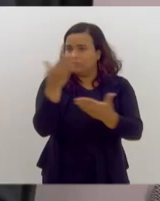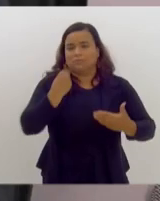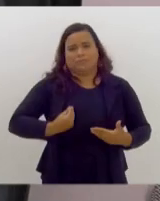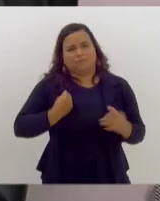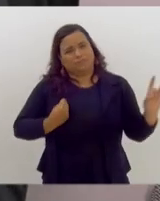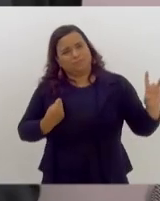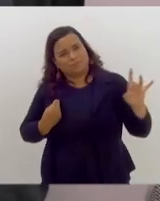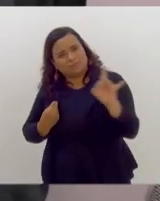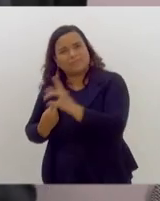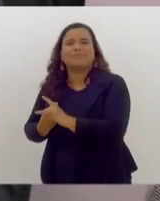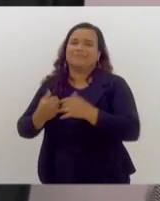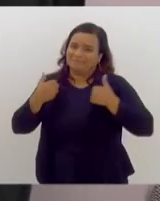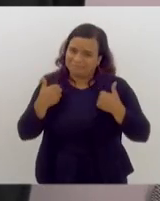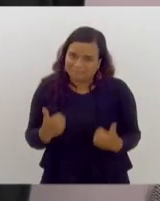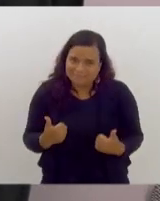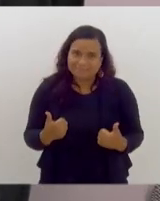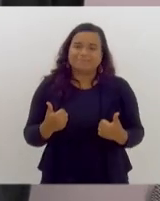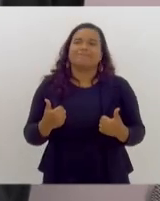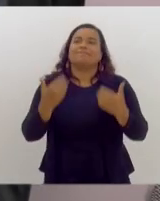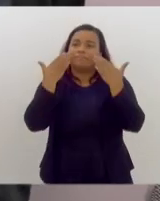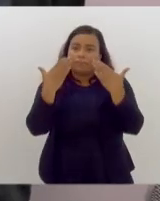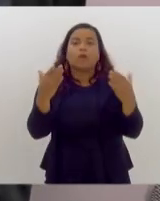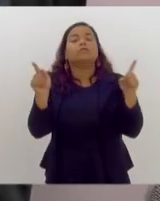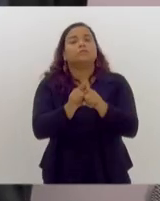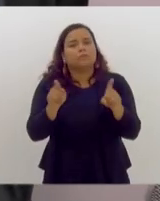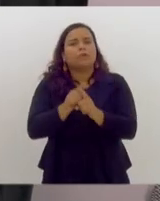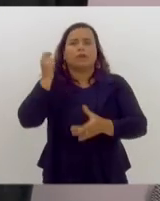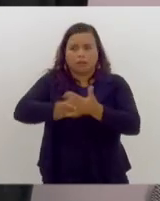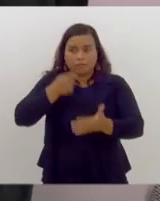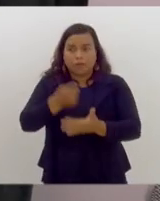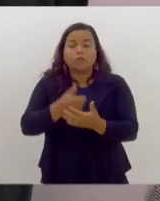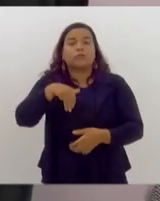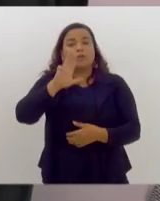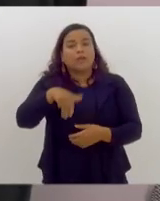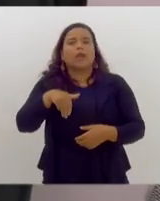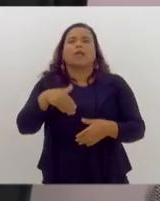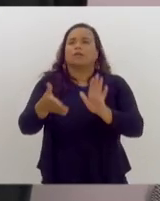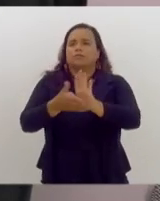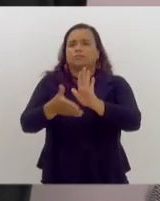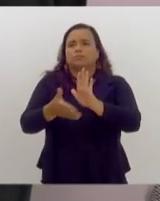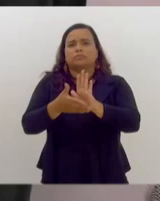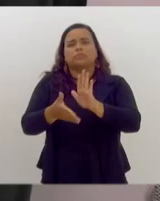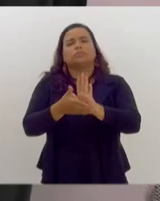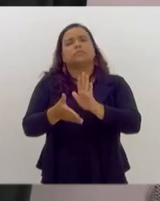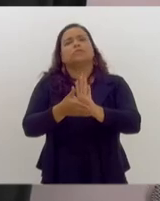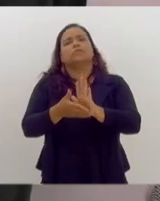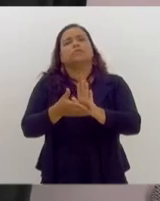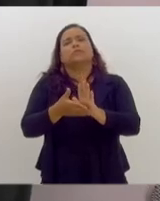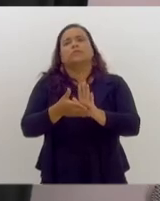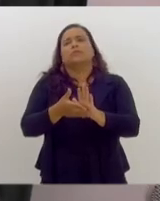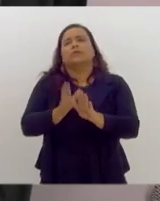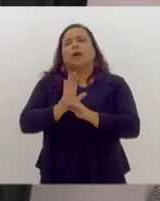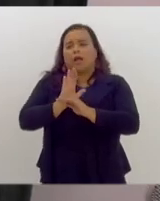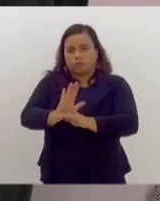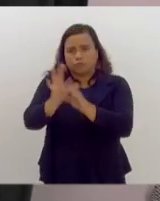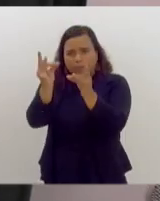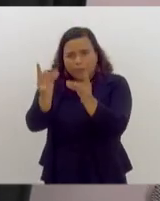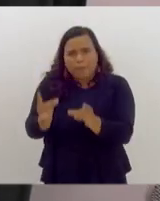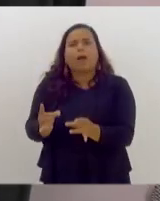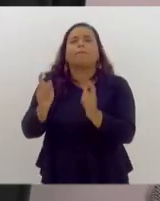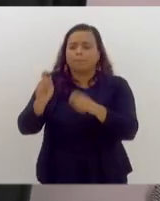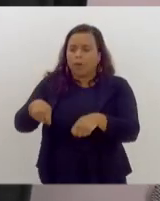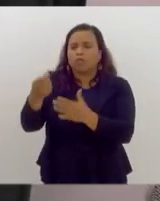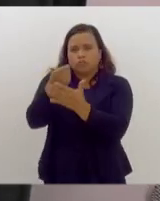de todas, todos e todas. Destaco e reforço que quem quiser fazer uma contribuição específica, nos encaminhe por escrito. Nós